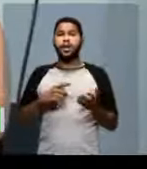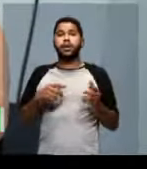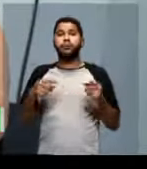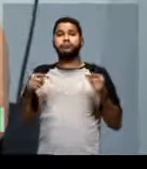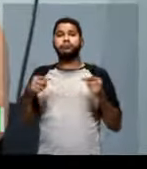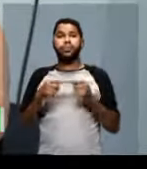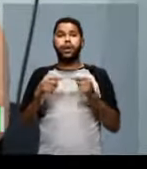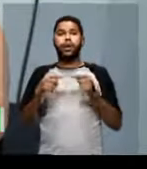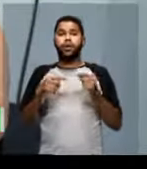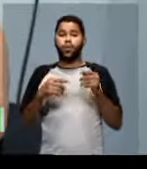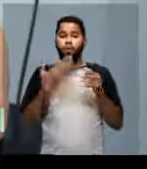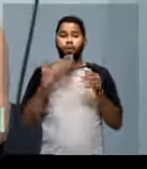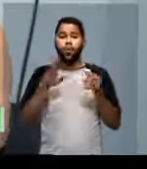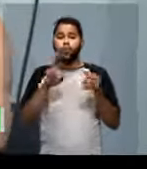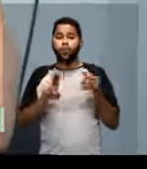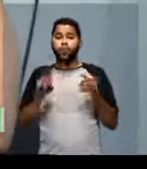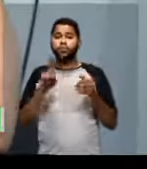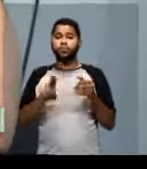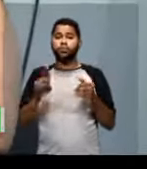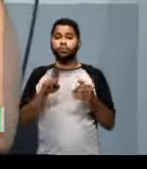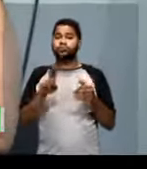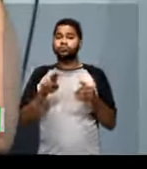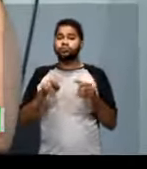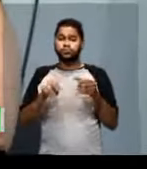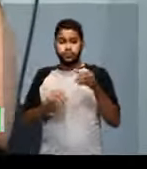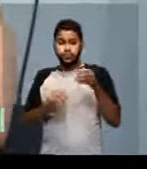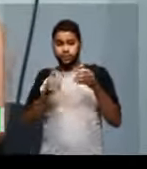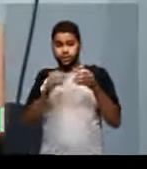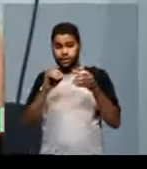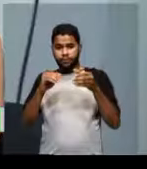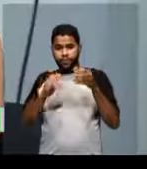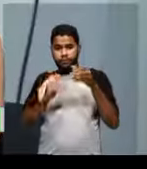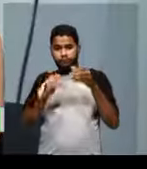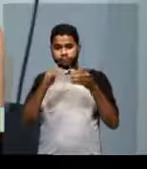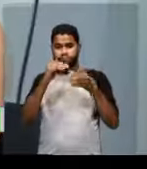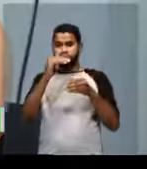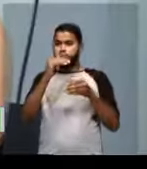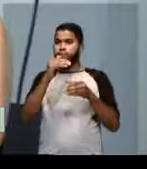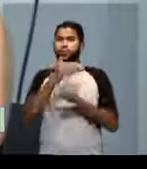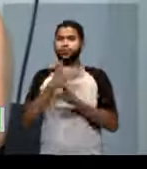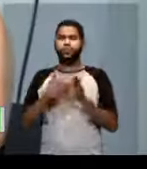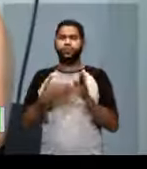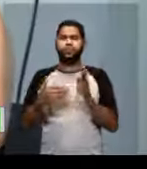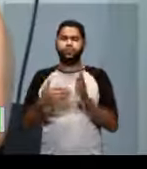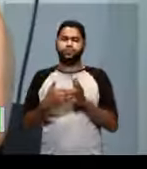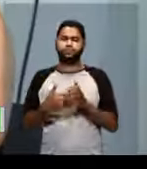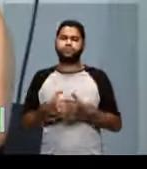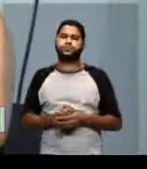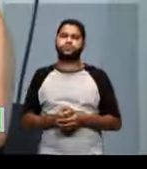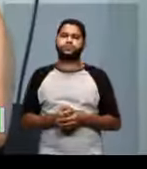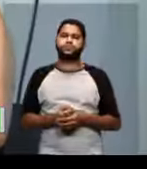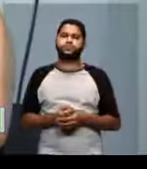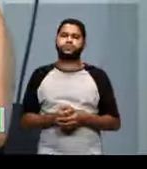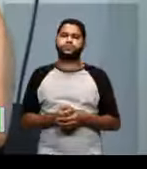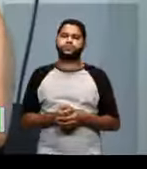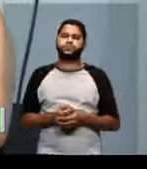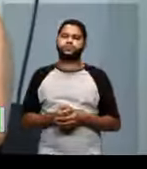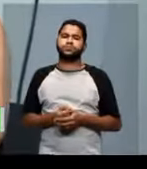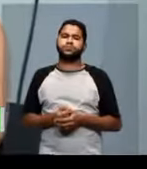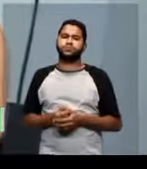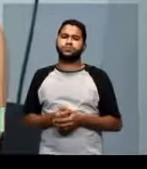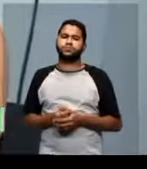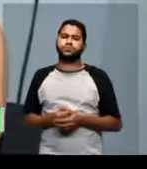o espaço ocupado. O ar, ele já vai ocupar todo o espaço. A massa vai ser a mesma, mas ele expande, né? Então, ele vai ocupar ali